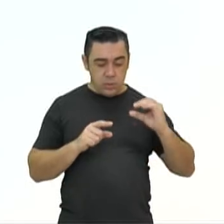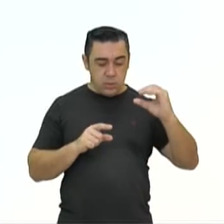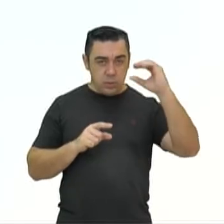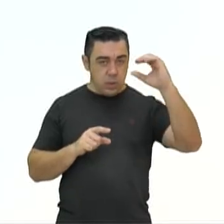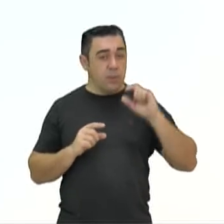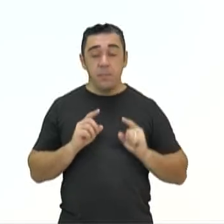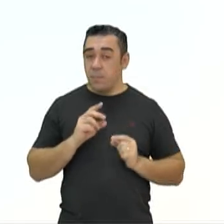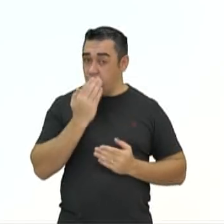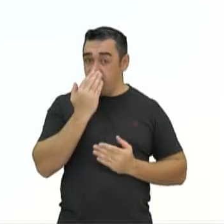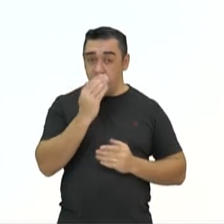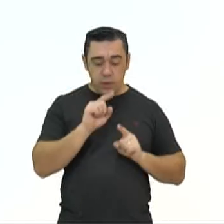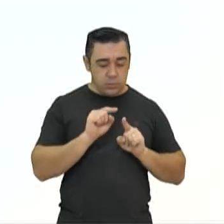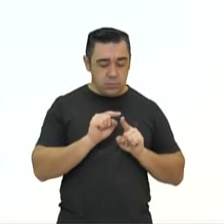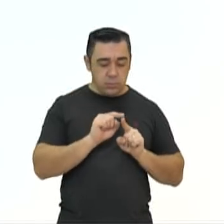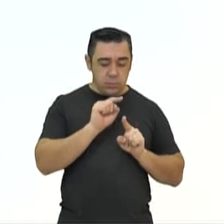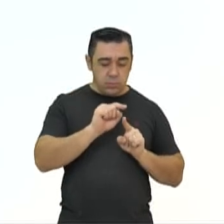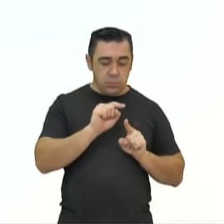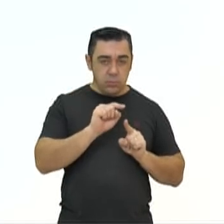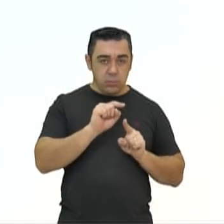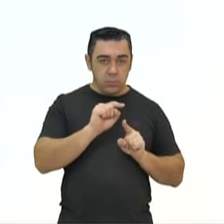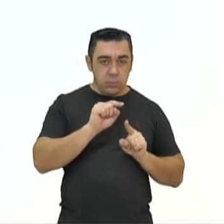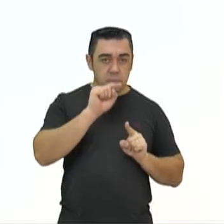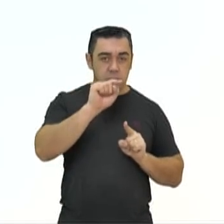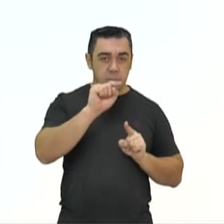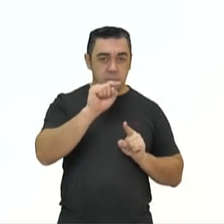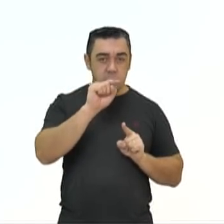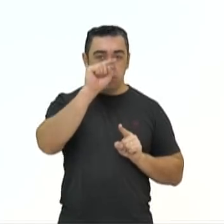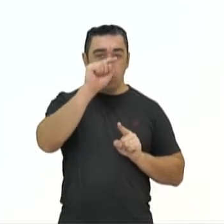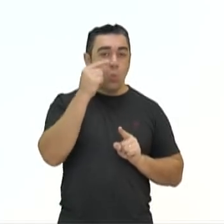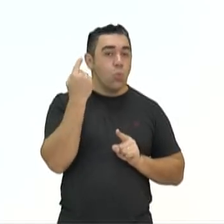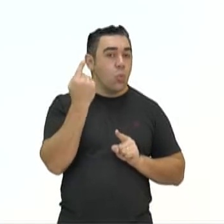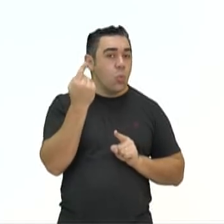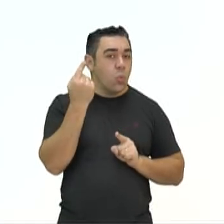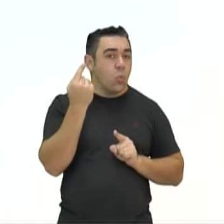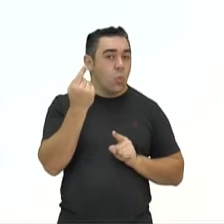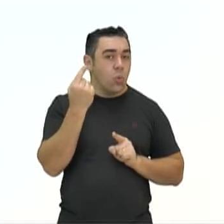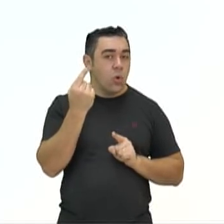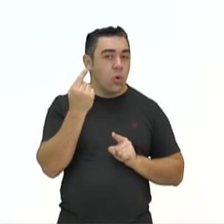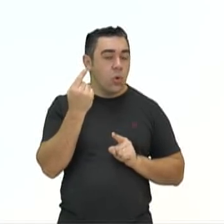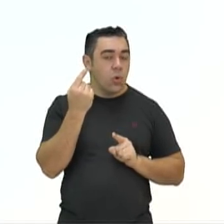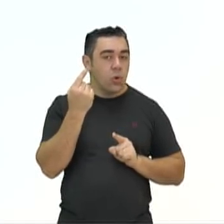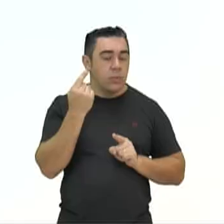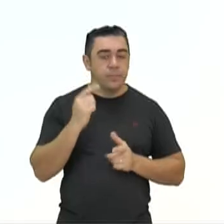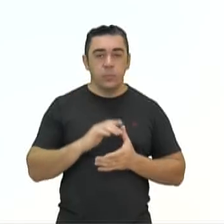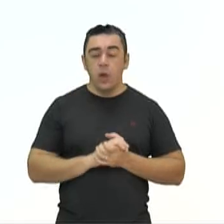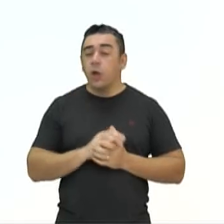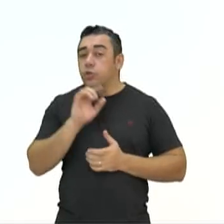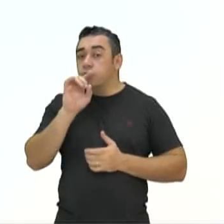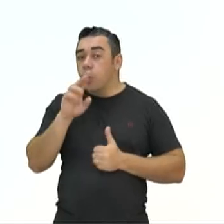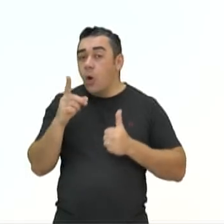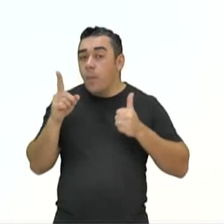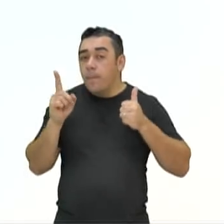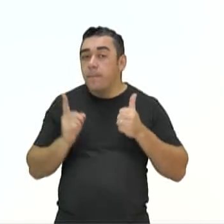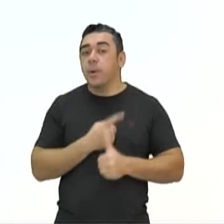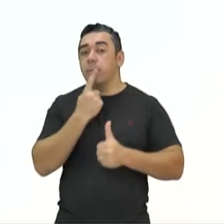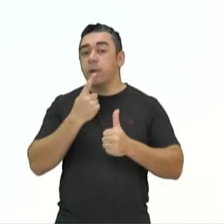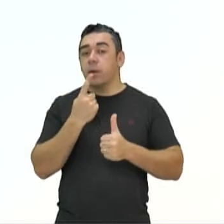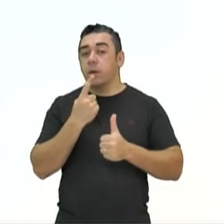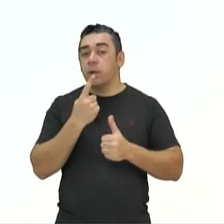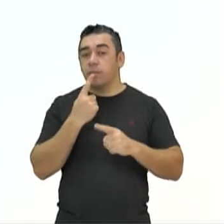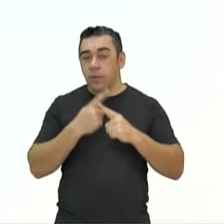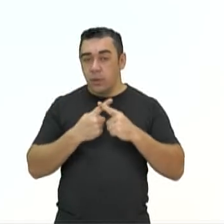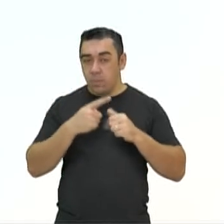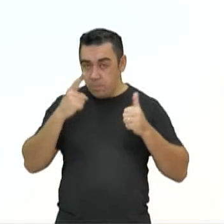frente, na questão de caminhar, só para frente. No primeiro movimento dos peões, a partir do